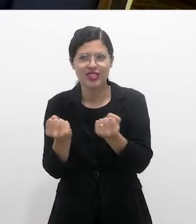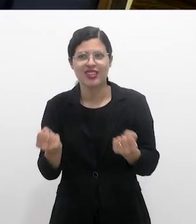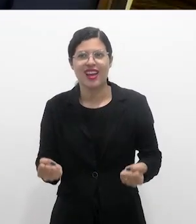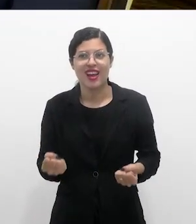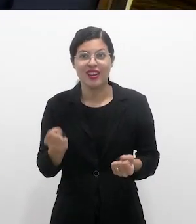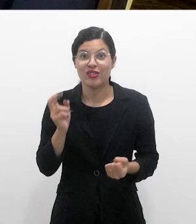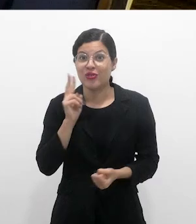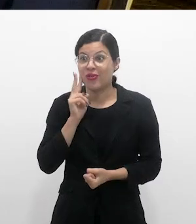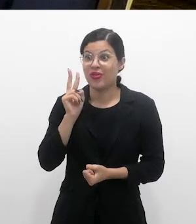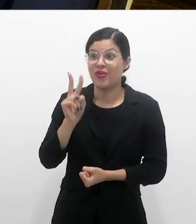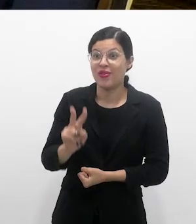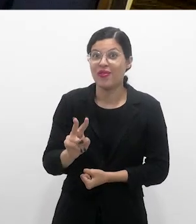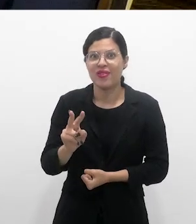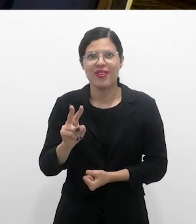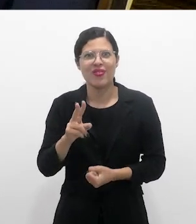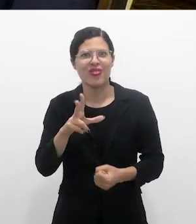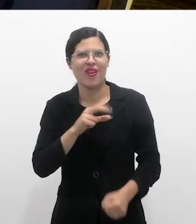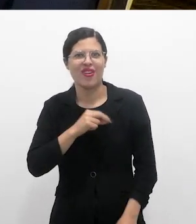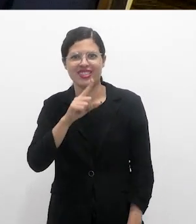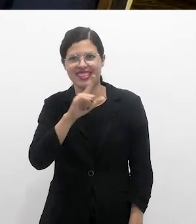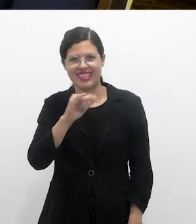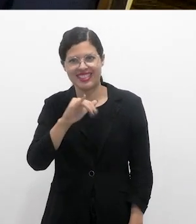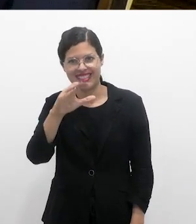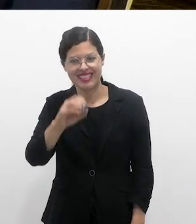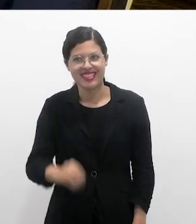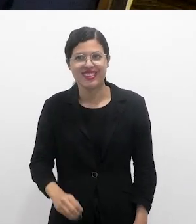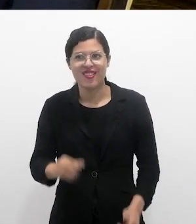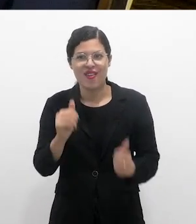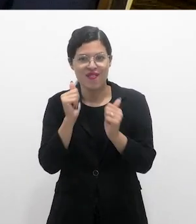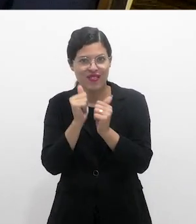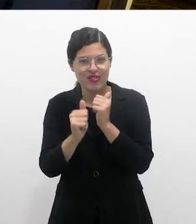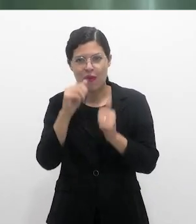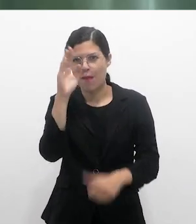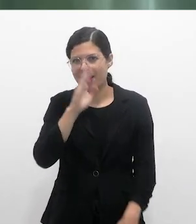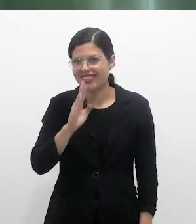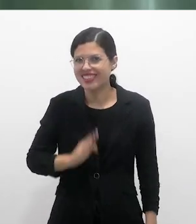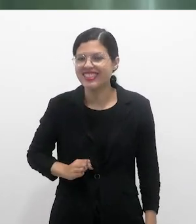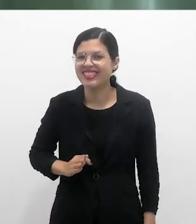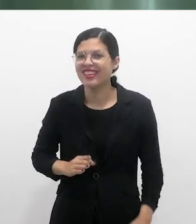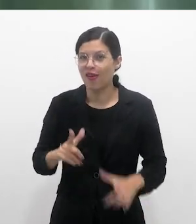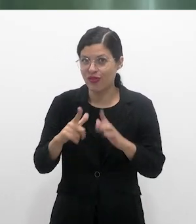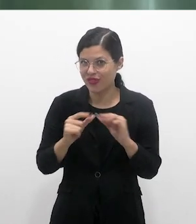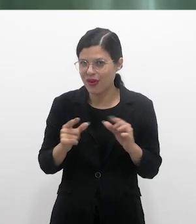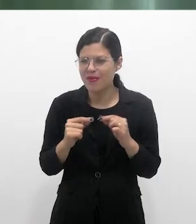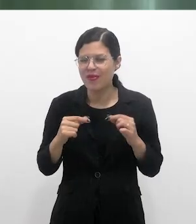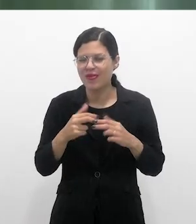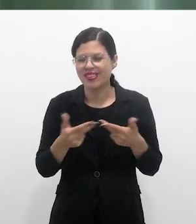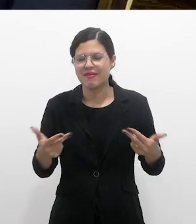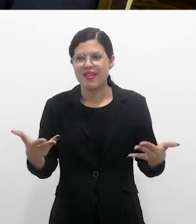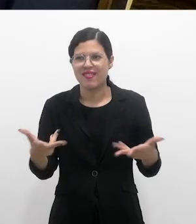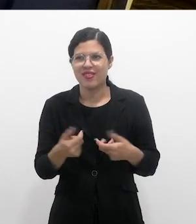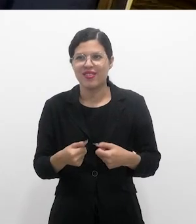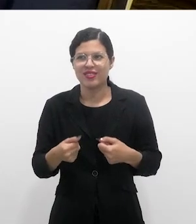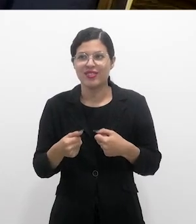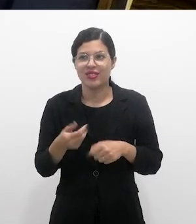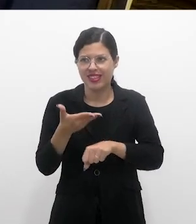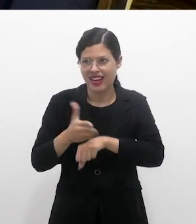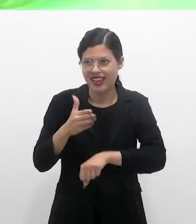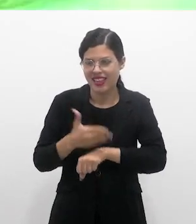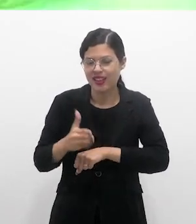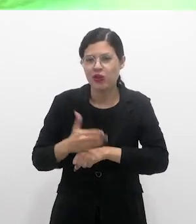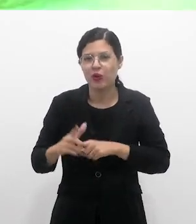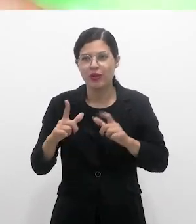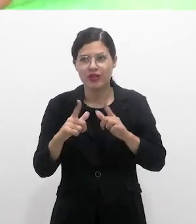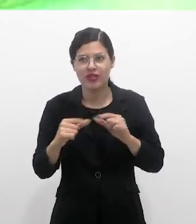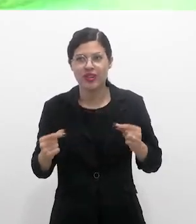lá, falei, pô, Zico aqui, futebol brasileiro do outro lado do mundo, coisa maravilhosa. Foi técnico do Japão,